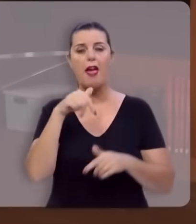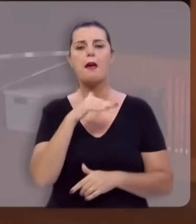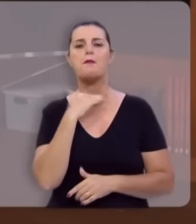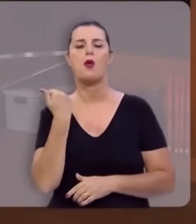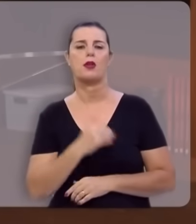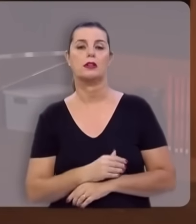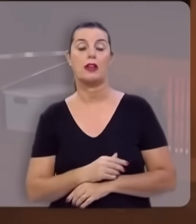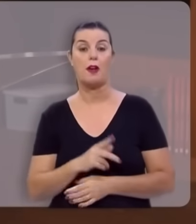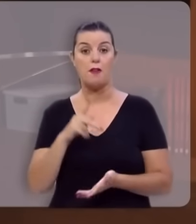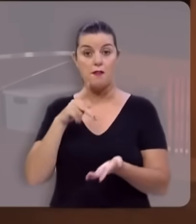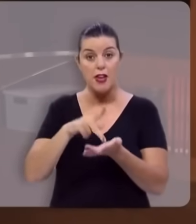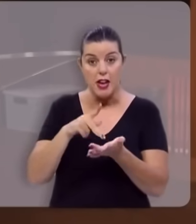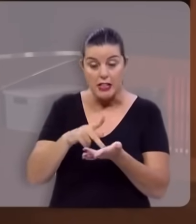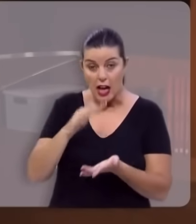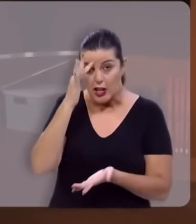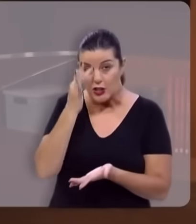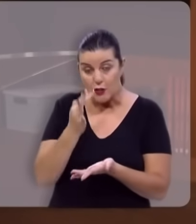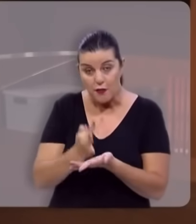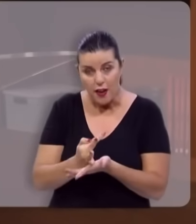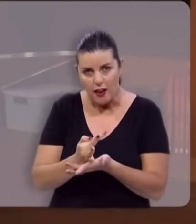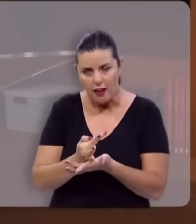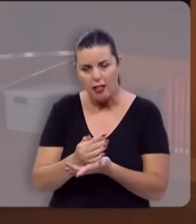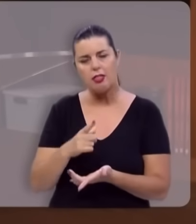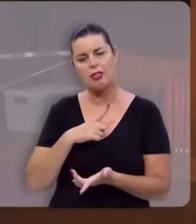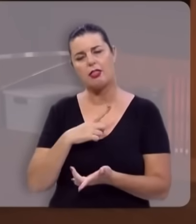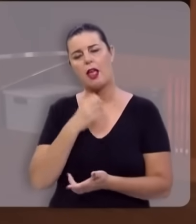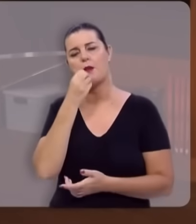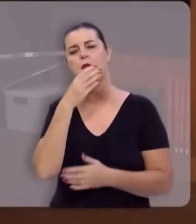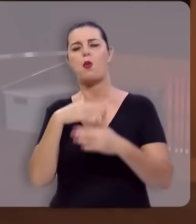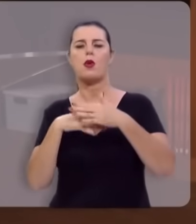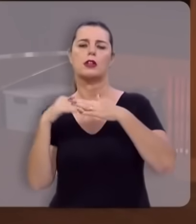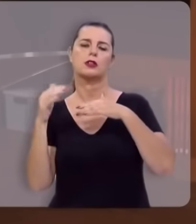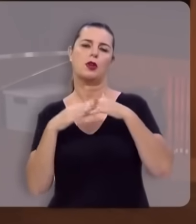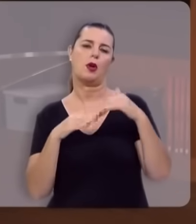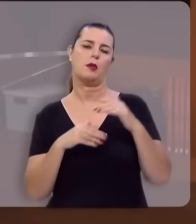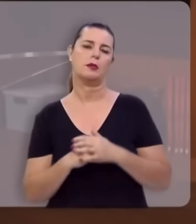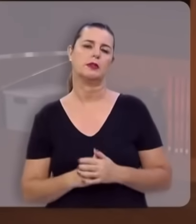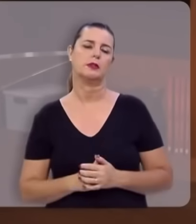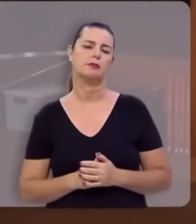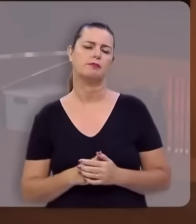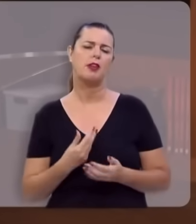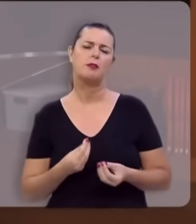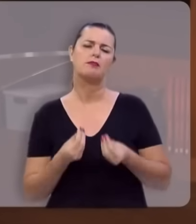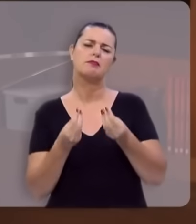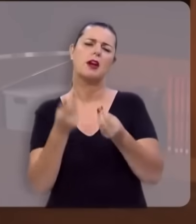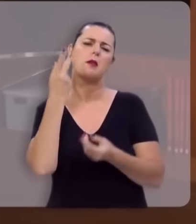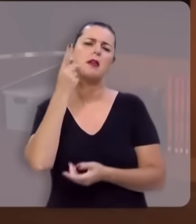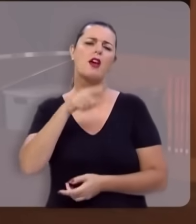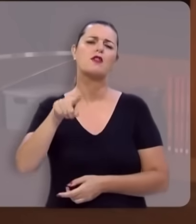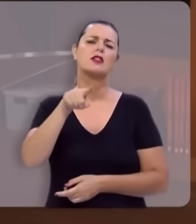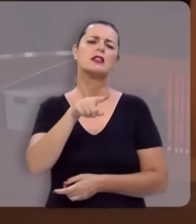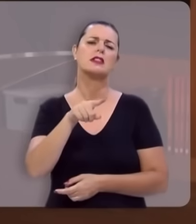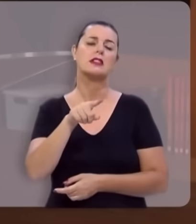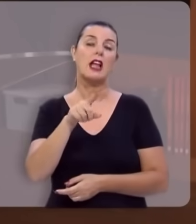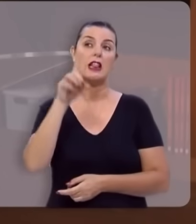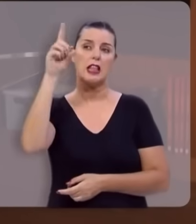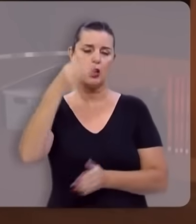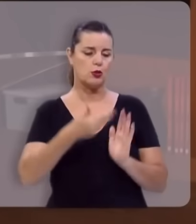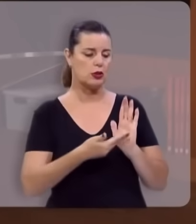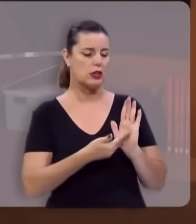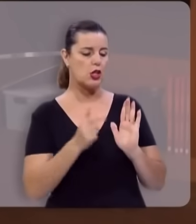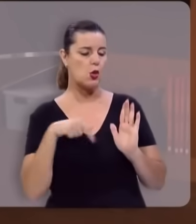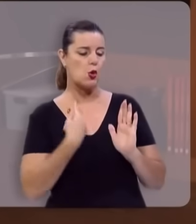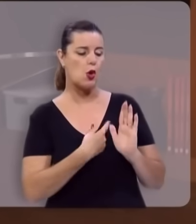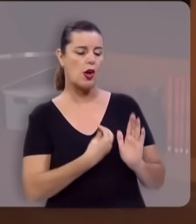Então, eu deixo com você essa temática da morte para a vida. Deus nos tirou da morte